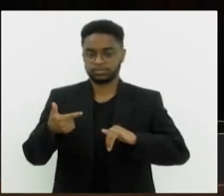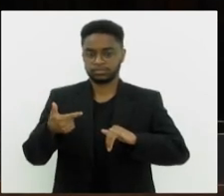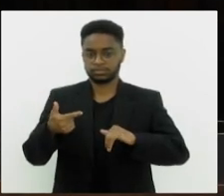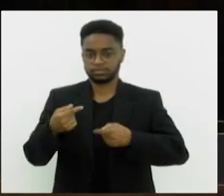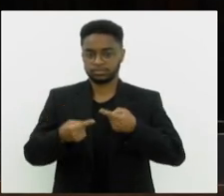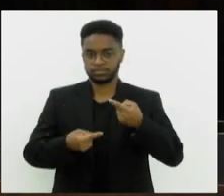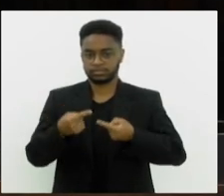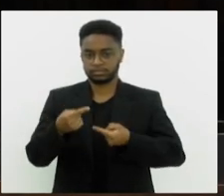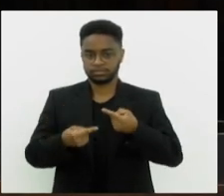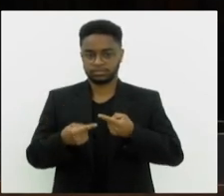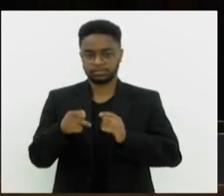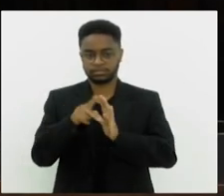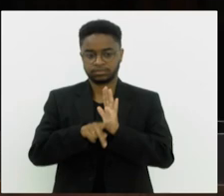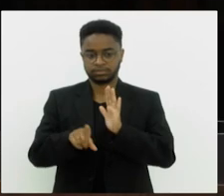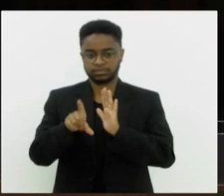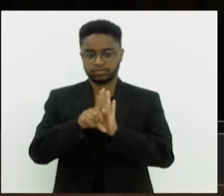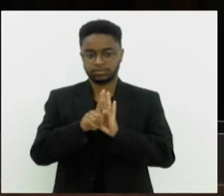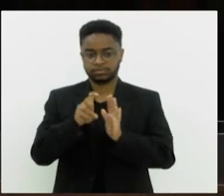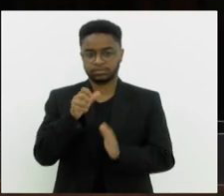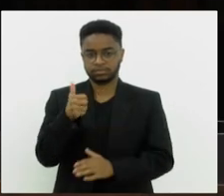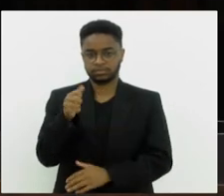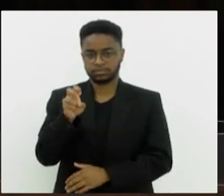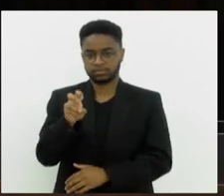Anuncio em segunda discussão, projeto de lei número